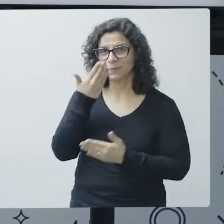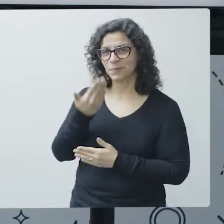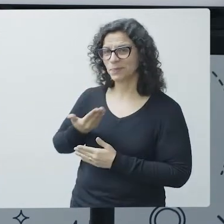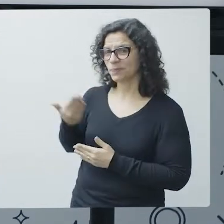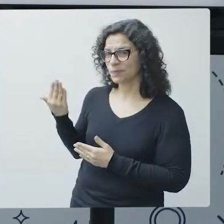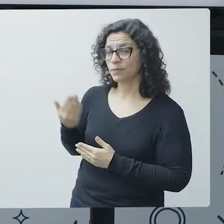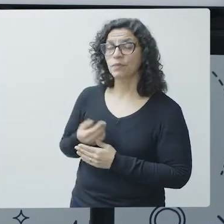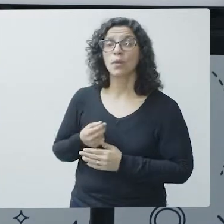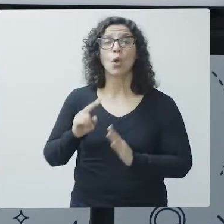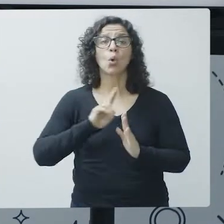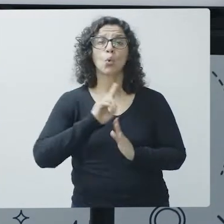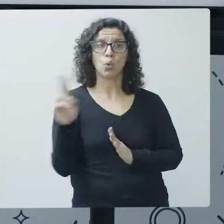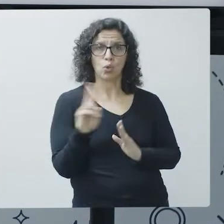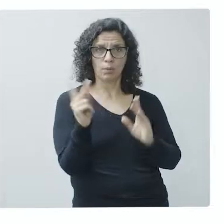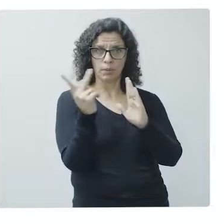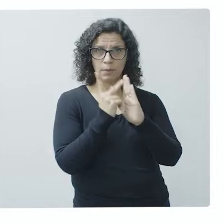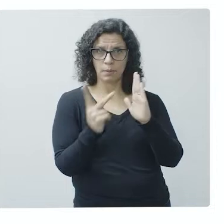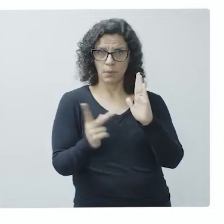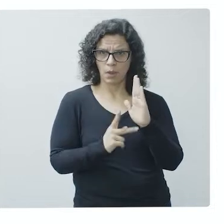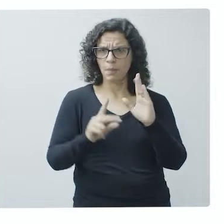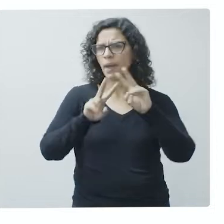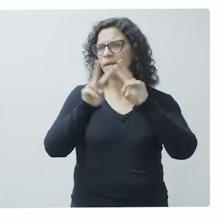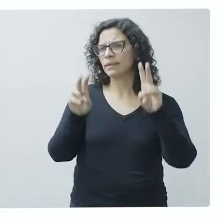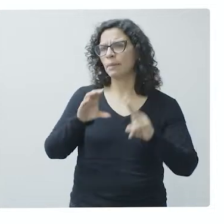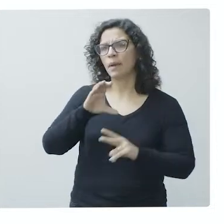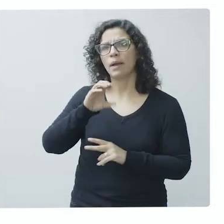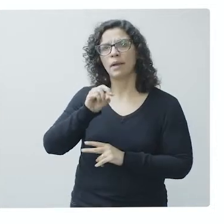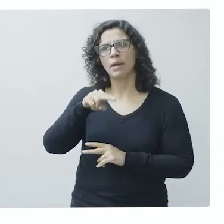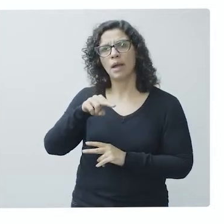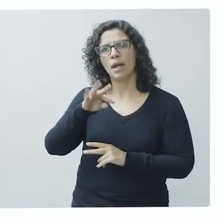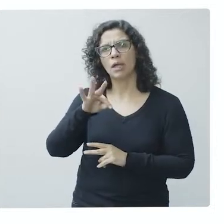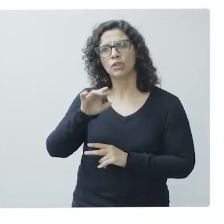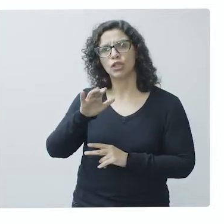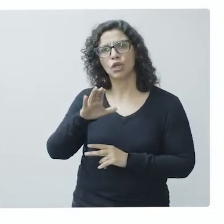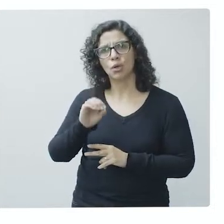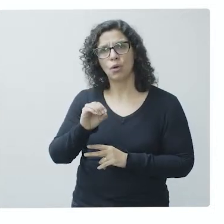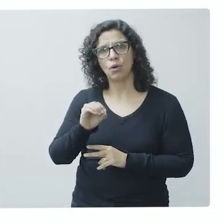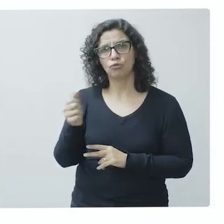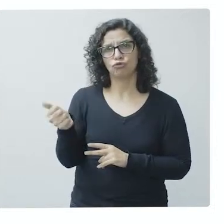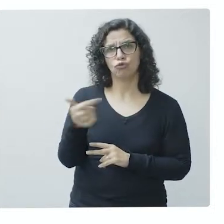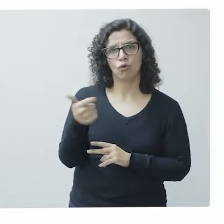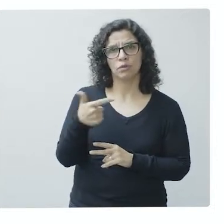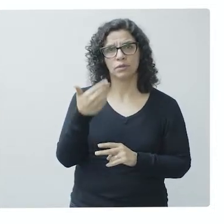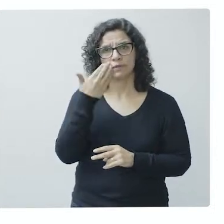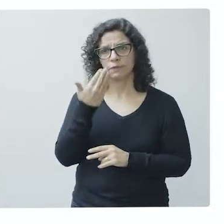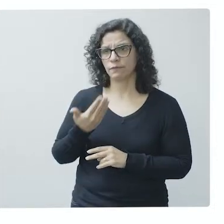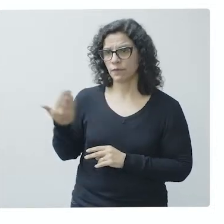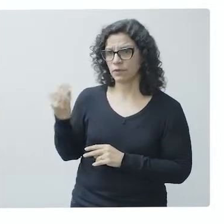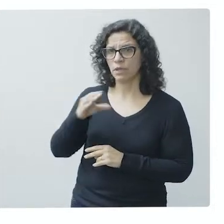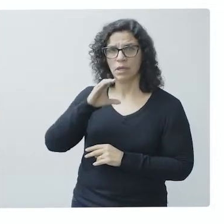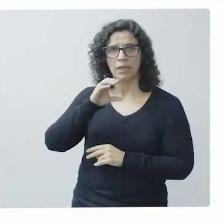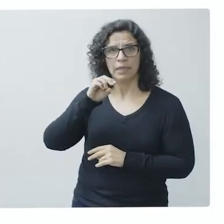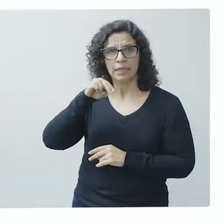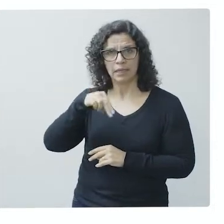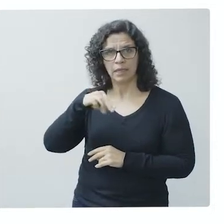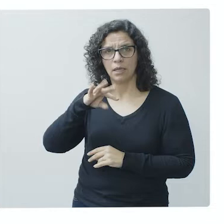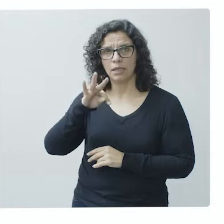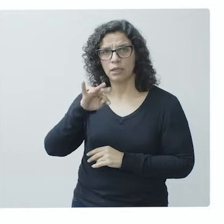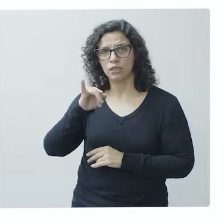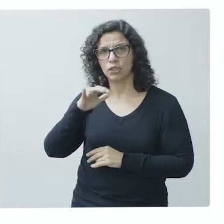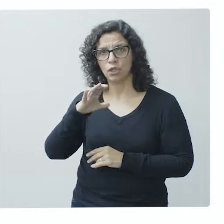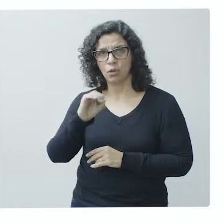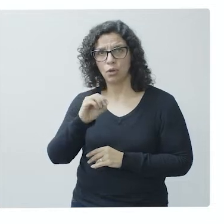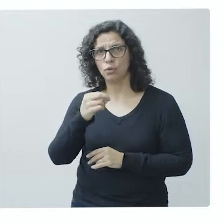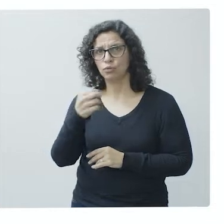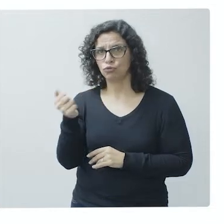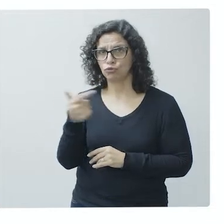hoje. O poema que nós vamos ler, ele tem o título de Cântico 12. Ali em números romanos, certo?